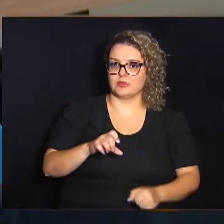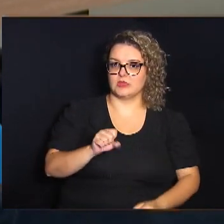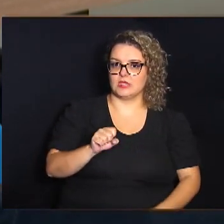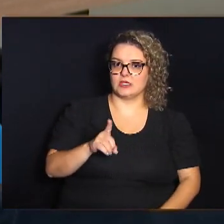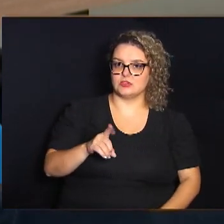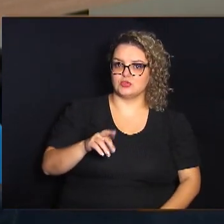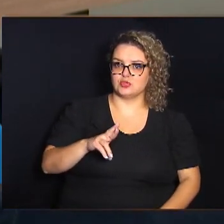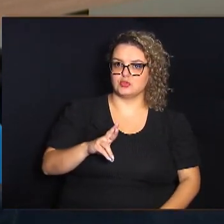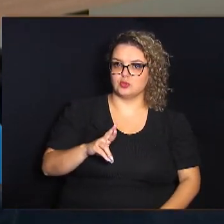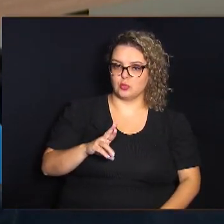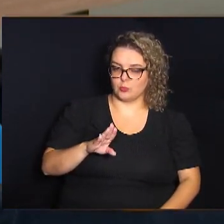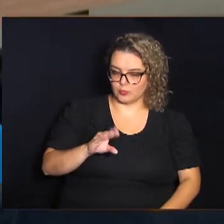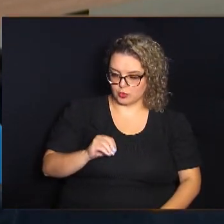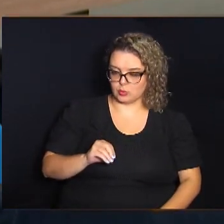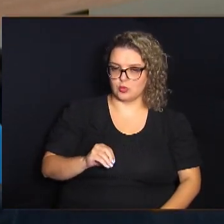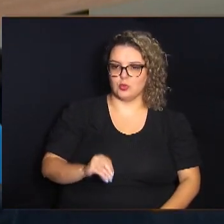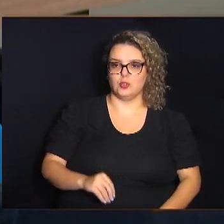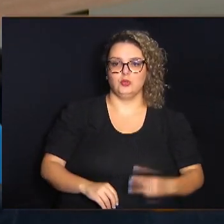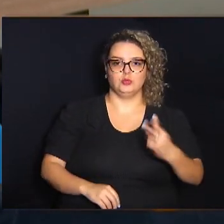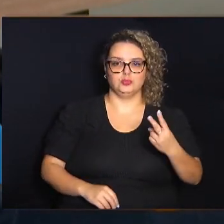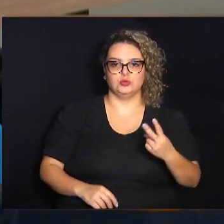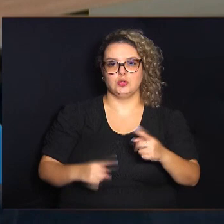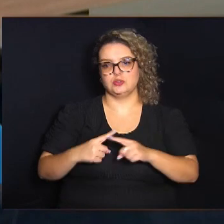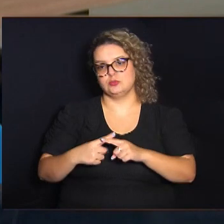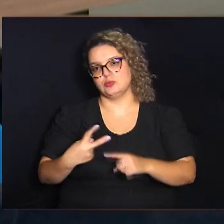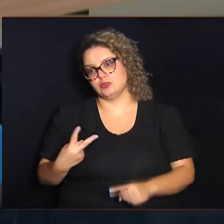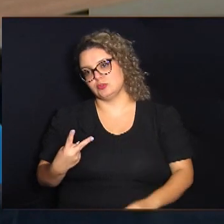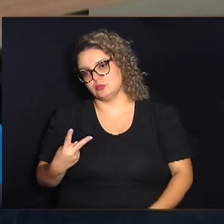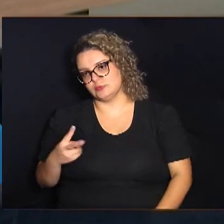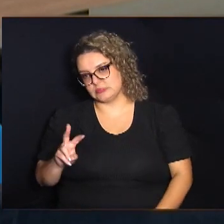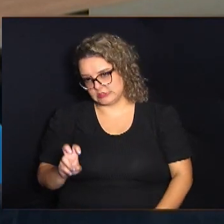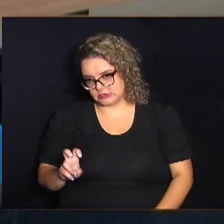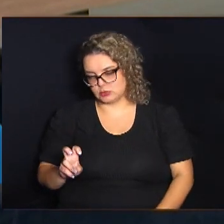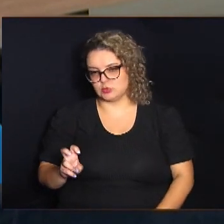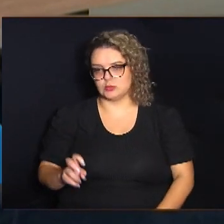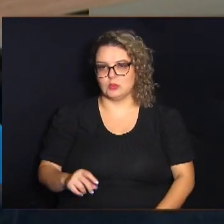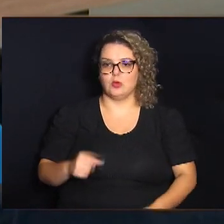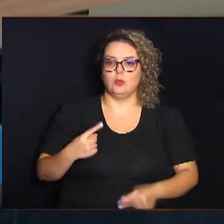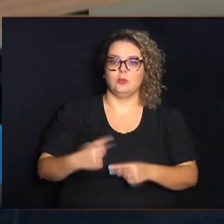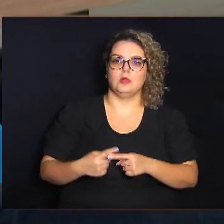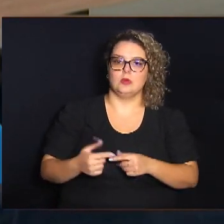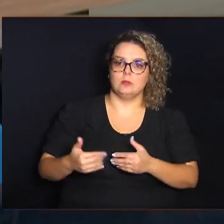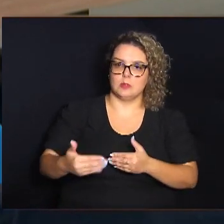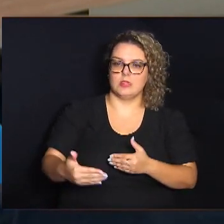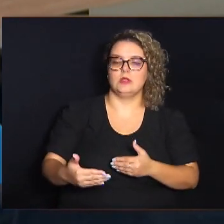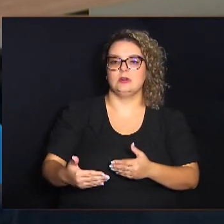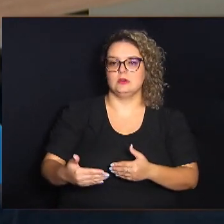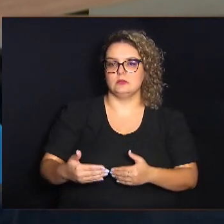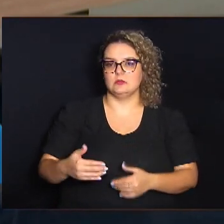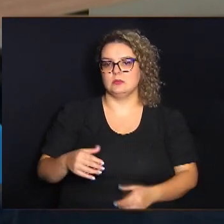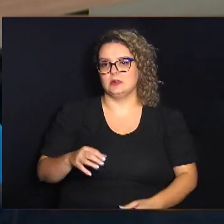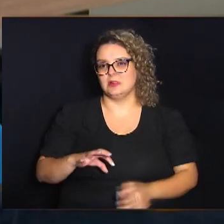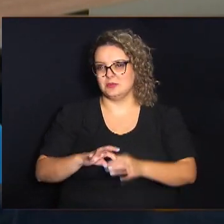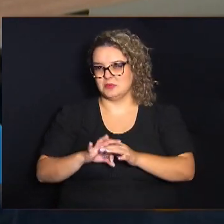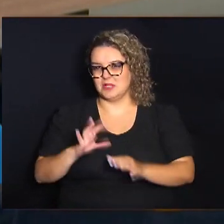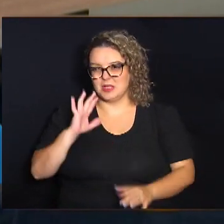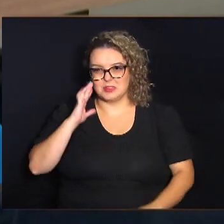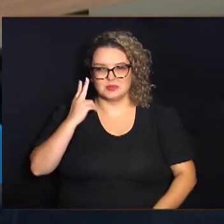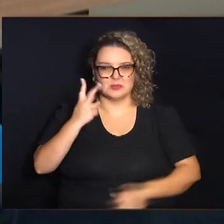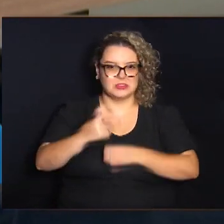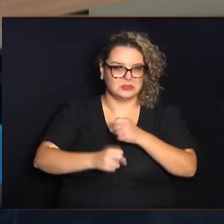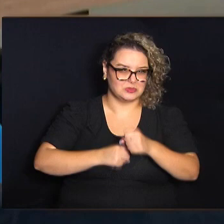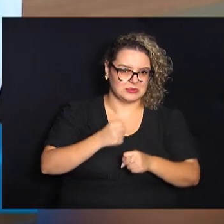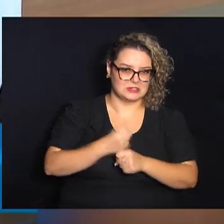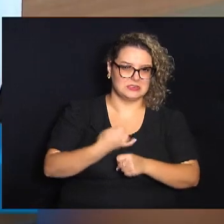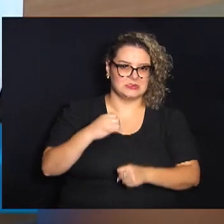de 5 por 25. E nós prorrogamos a vigência da lei e autorizamos por mais 2 anos, se